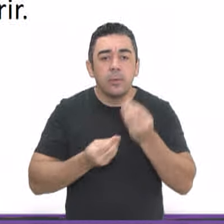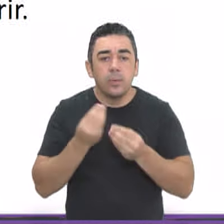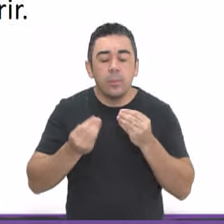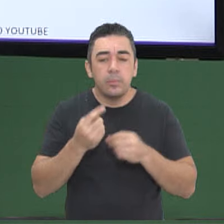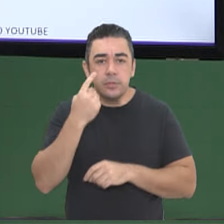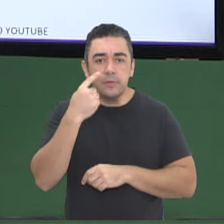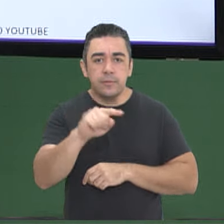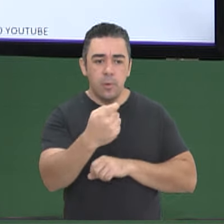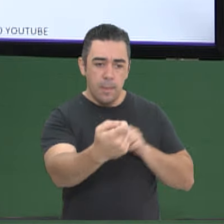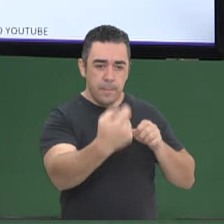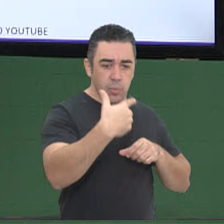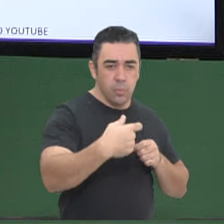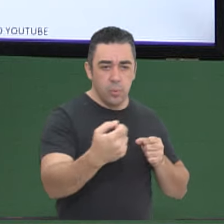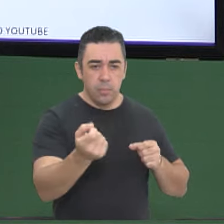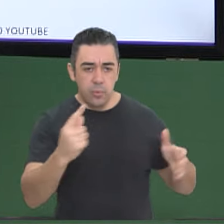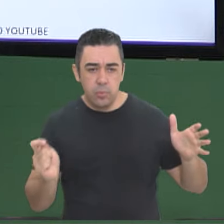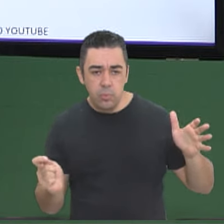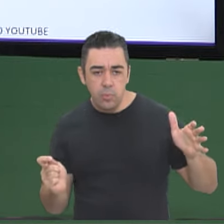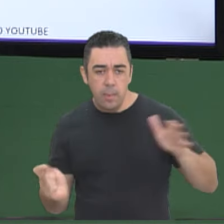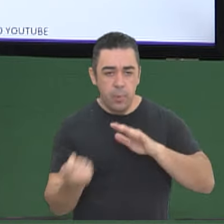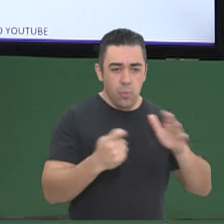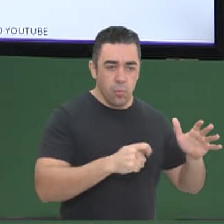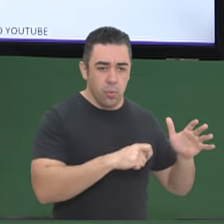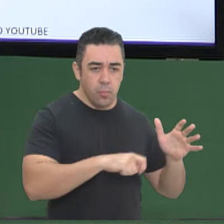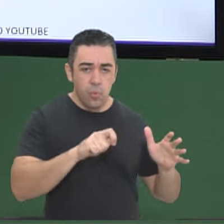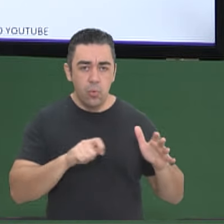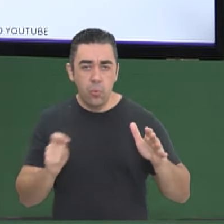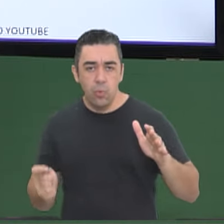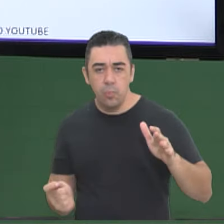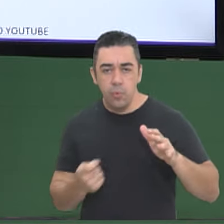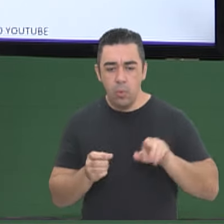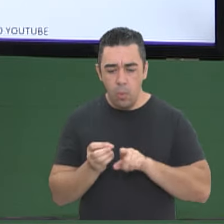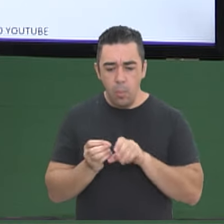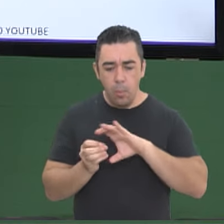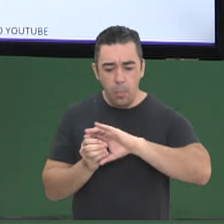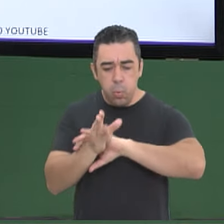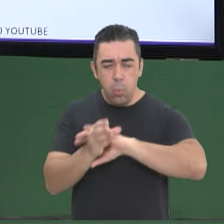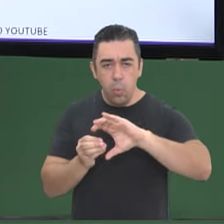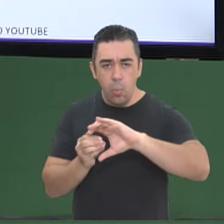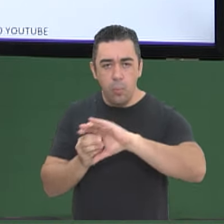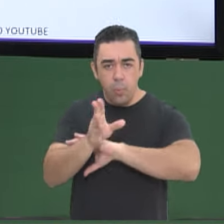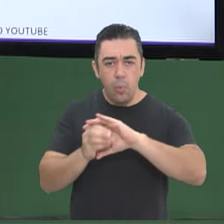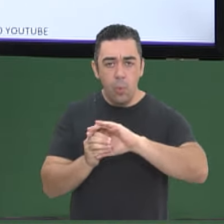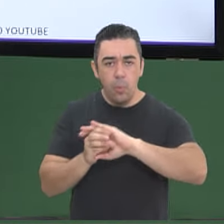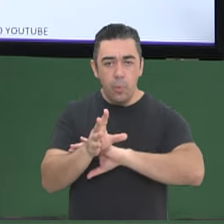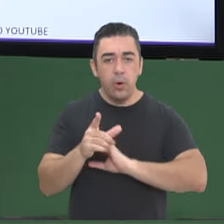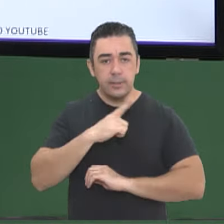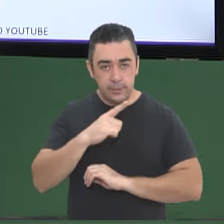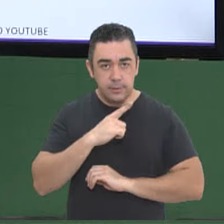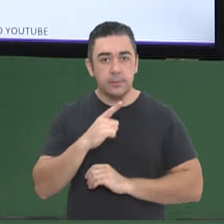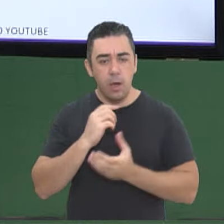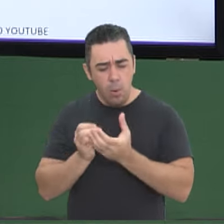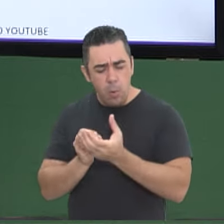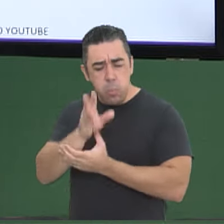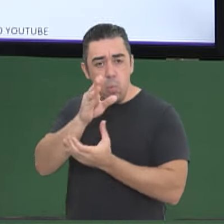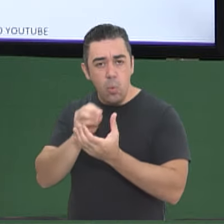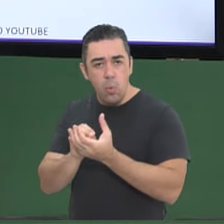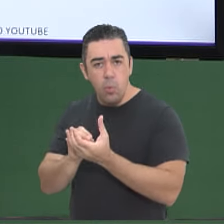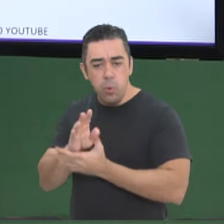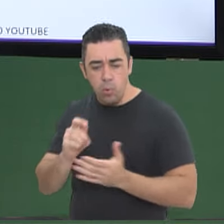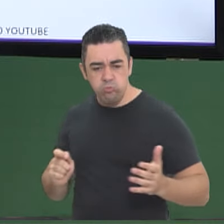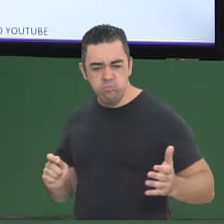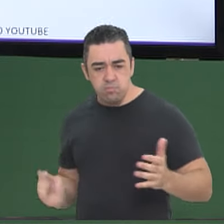não viu, seja curioso e pesquise na internet. Existe uma forma do robô lançar as bolas e você só